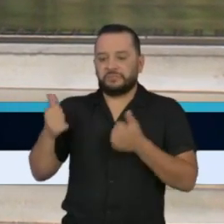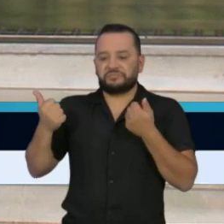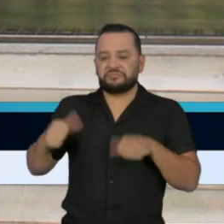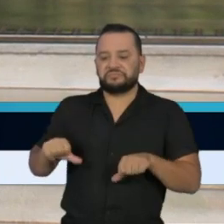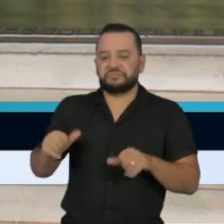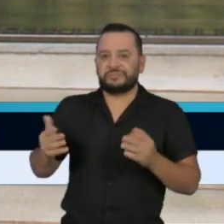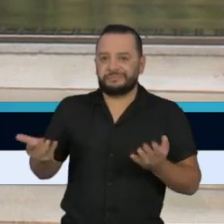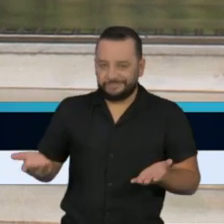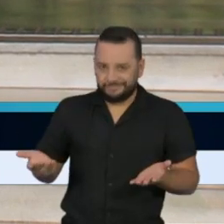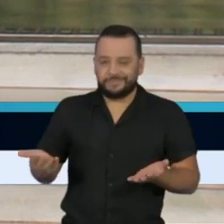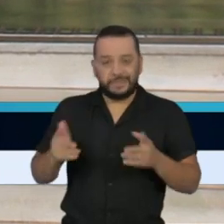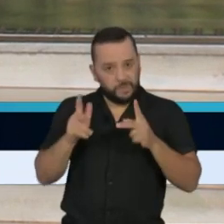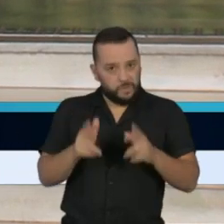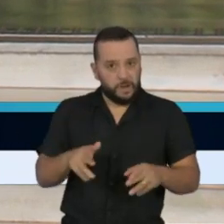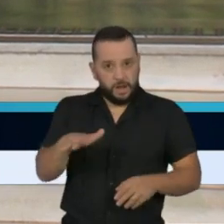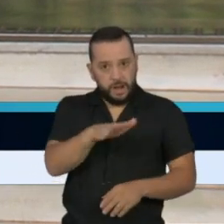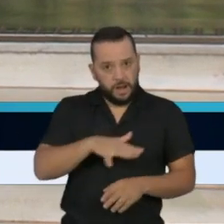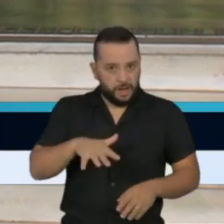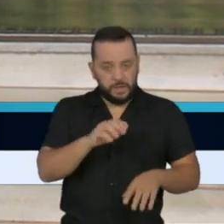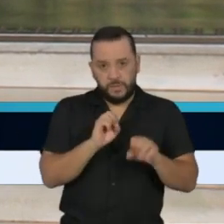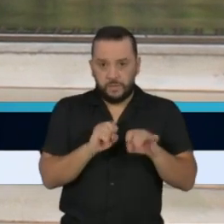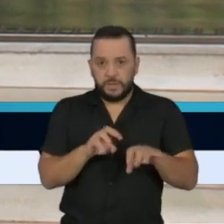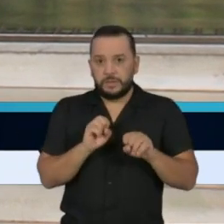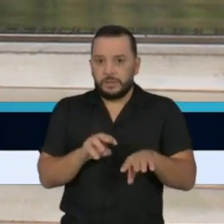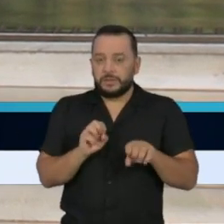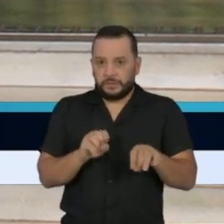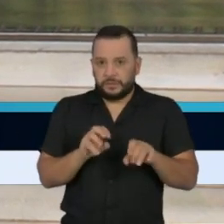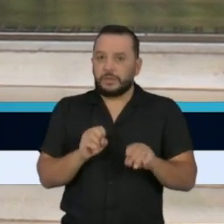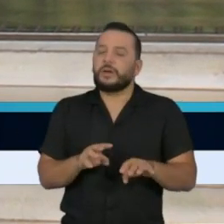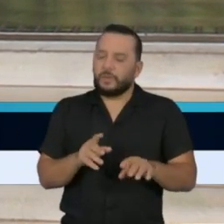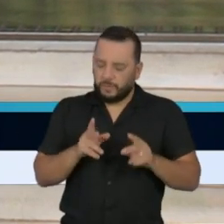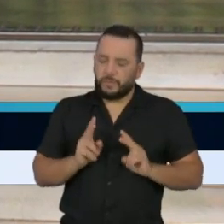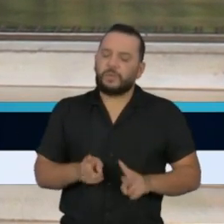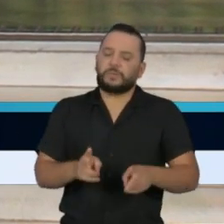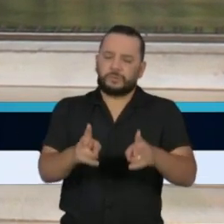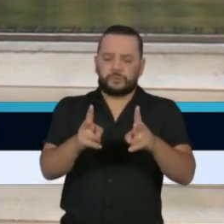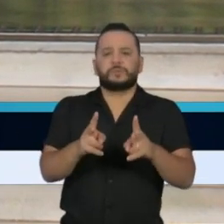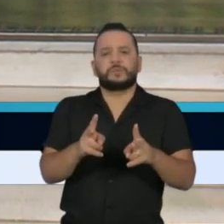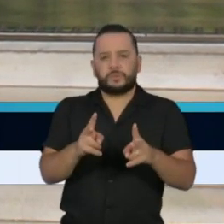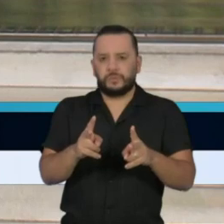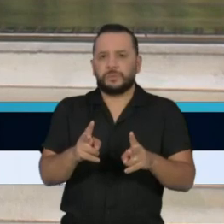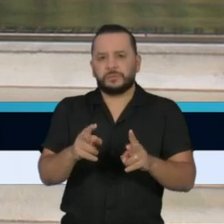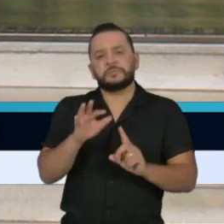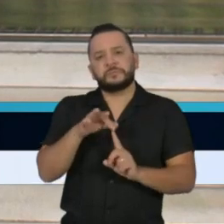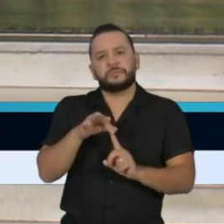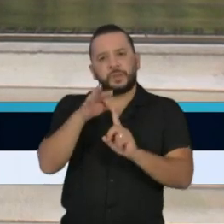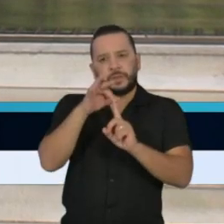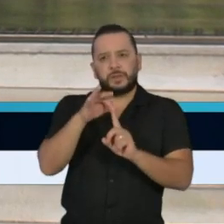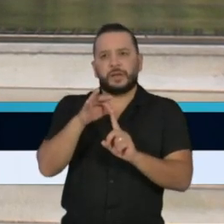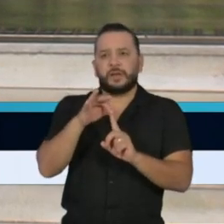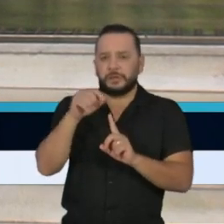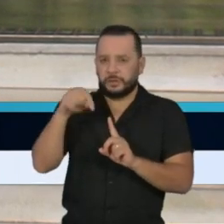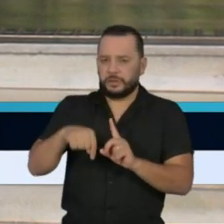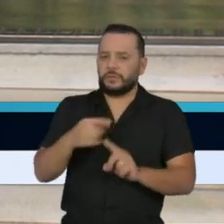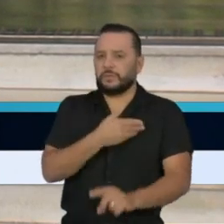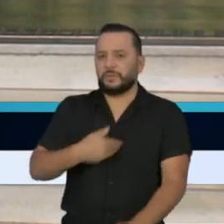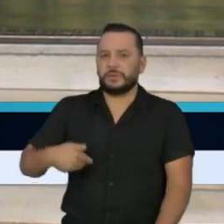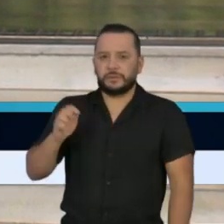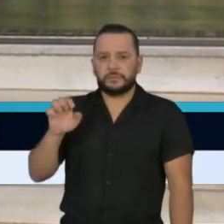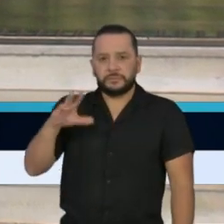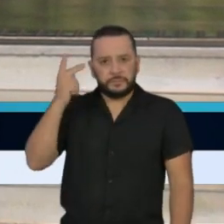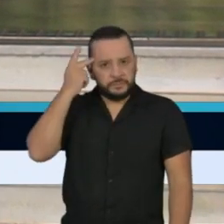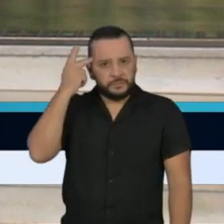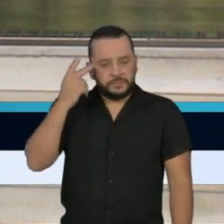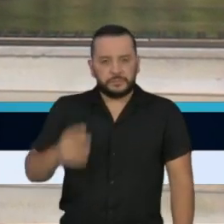aqui, inclusive na área da educação, estão, por óbvio, mantidos como prioridade do governo do Estado de São Paulo. Vou